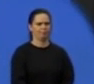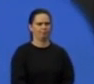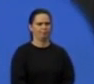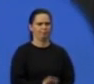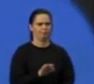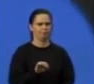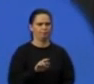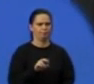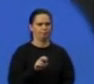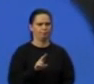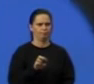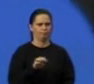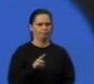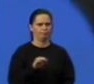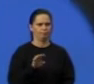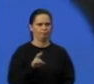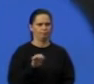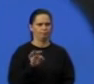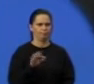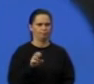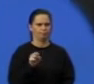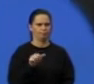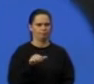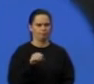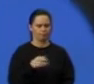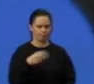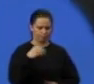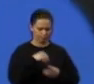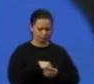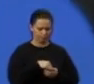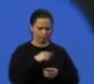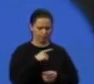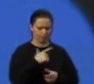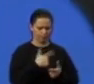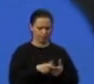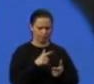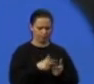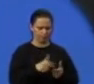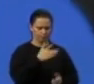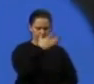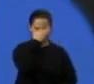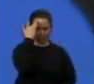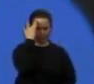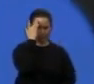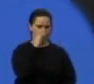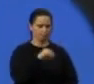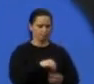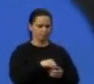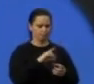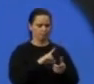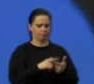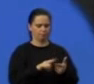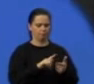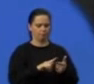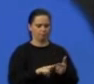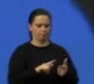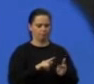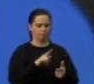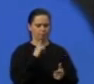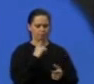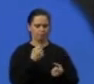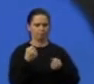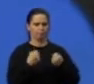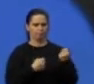Outro traumatismo que acomete vítimas, principalmente em acidentes automobilísticos, é o